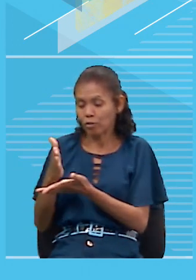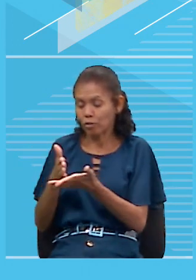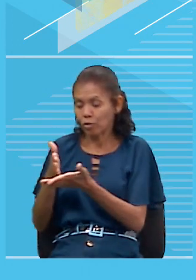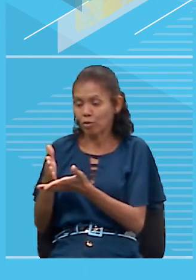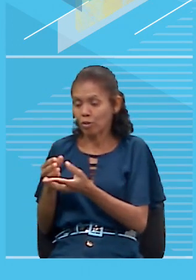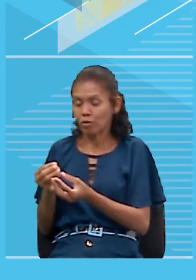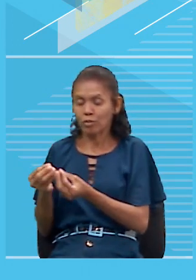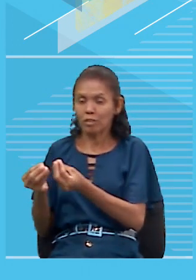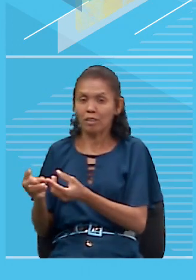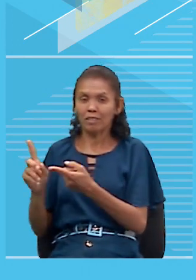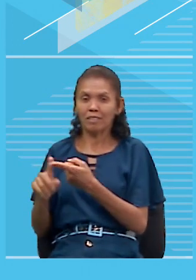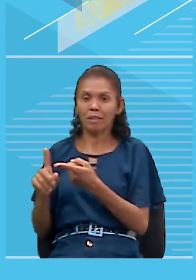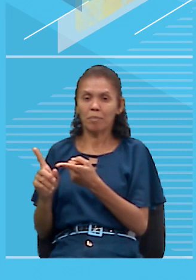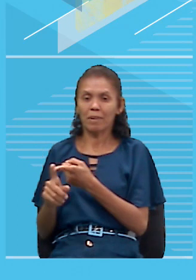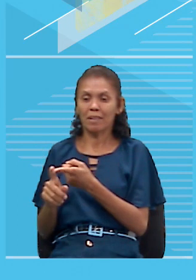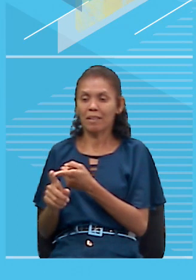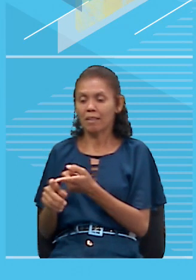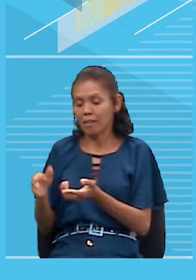agora de guerra intensa